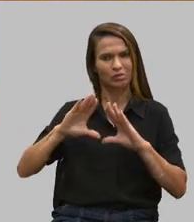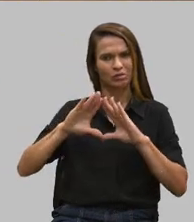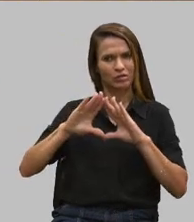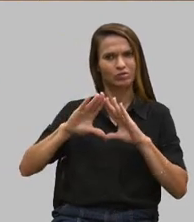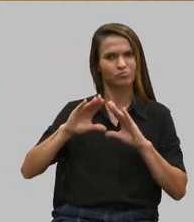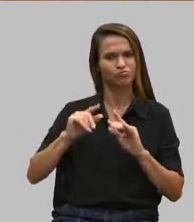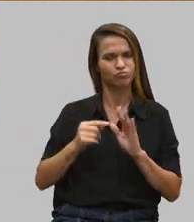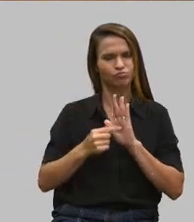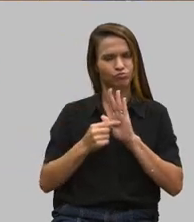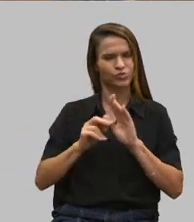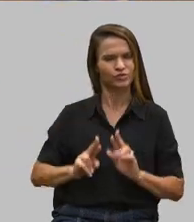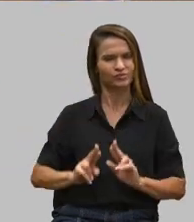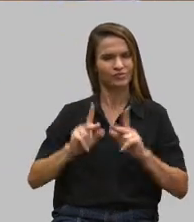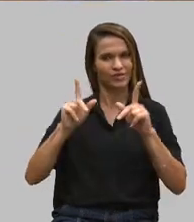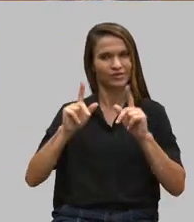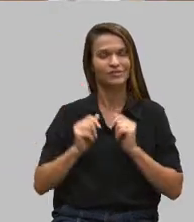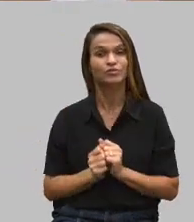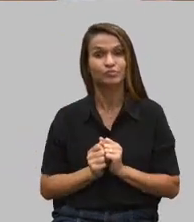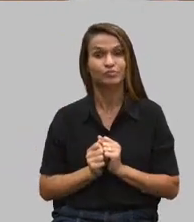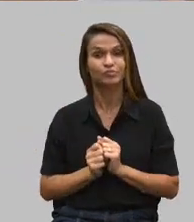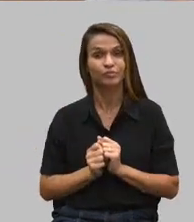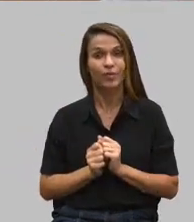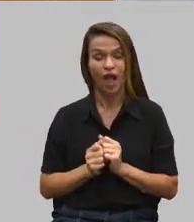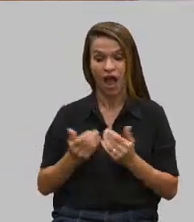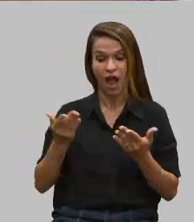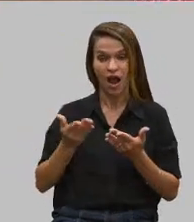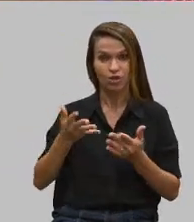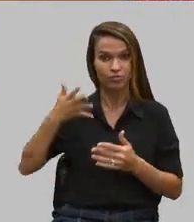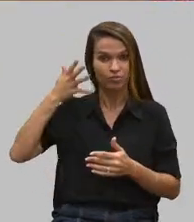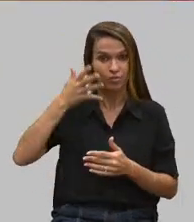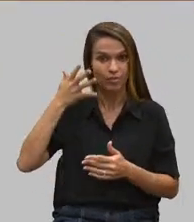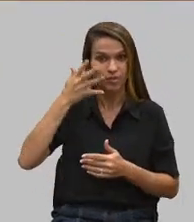então com com a palavra a deputada